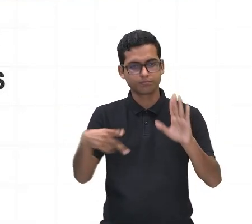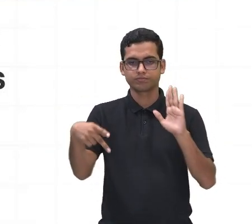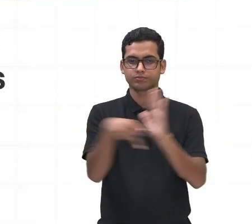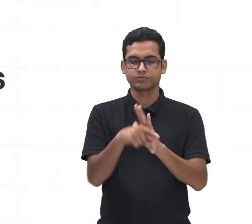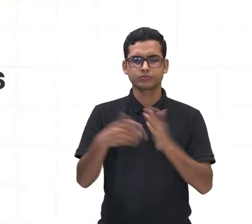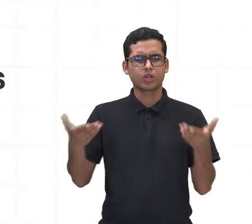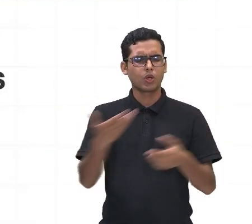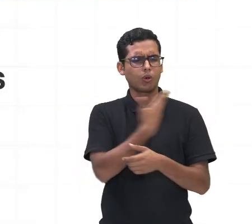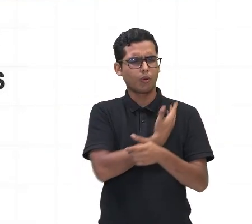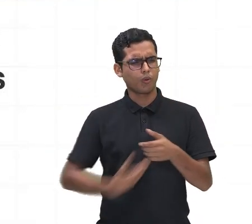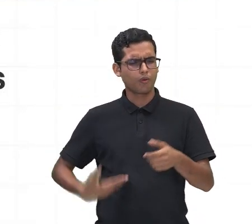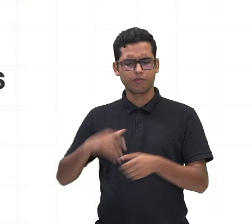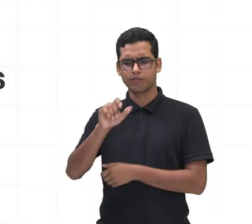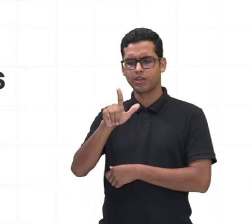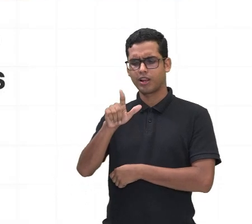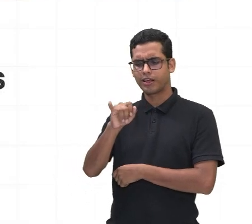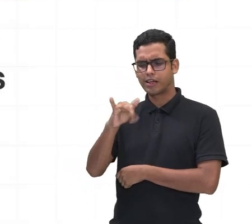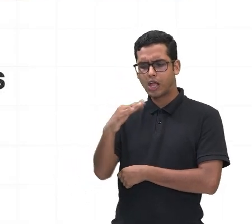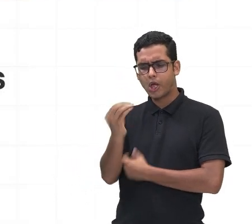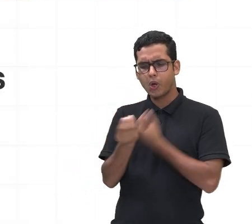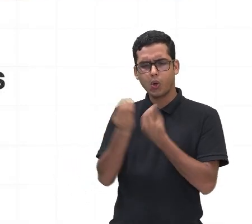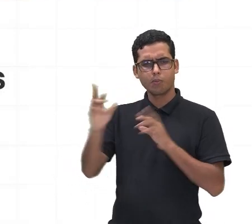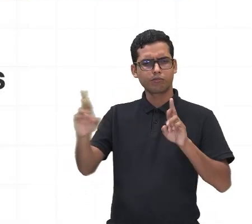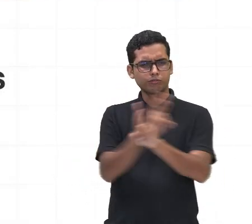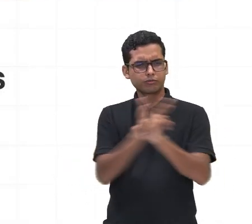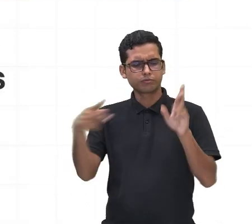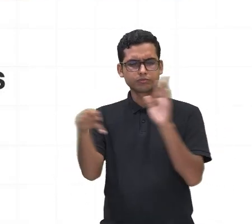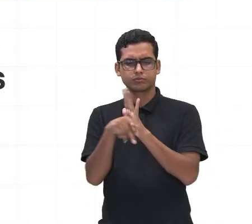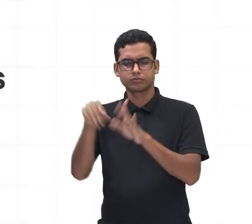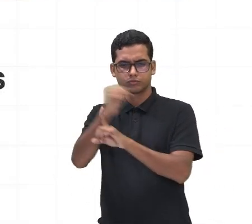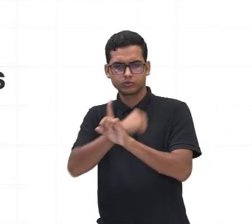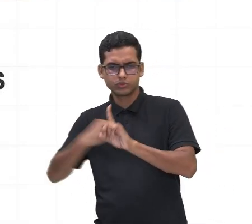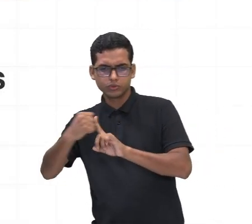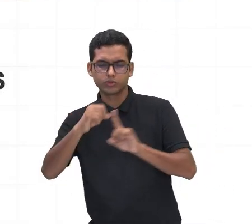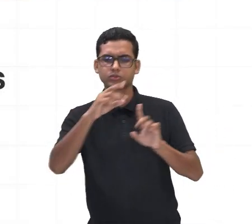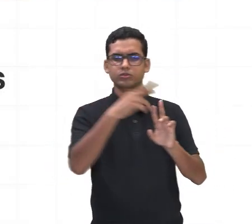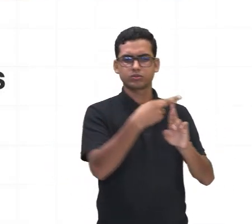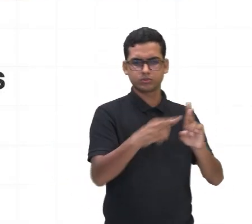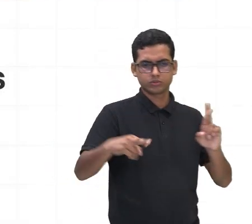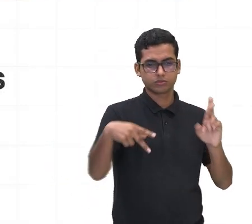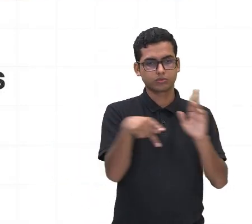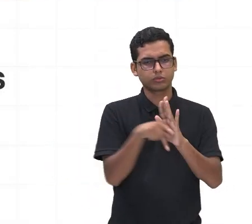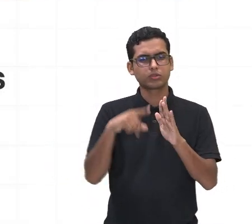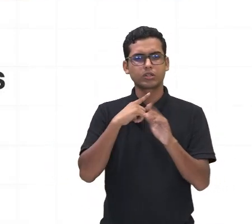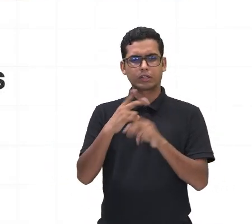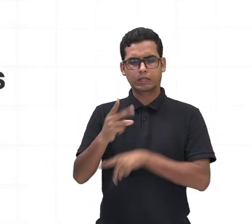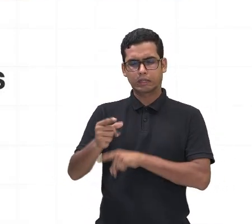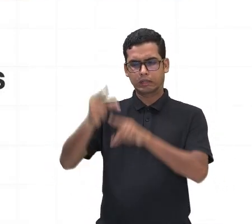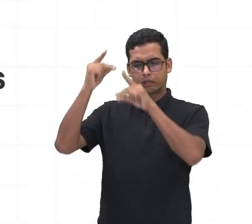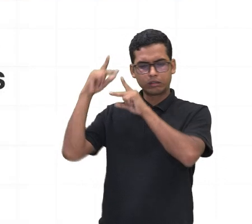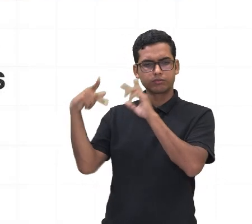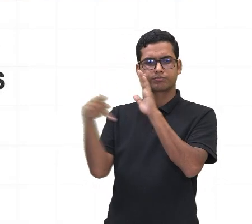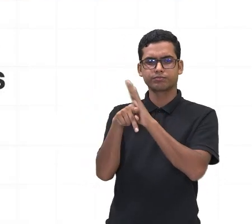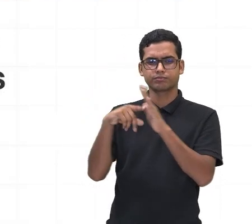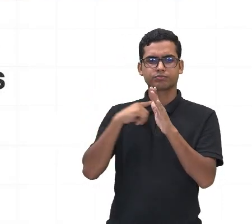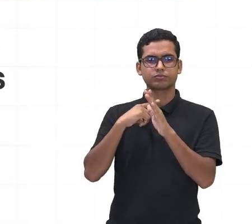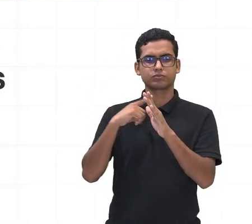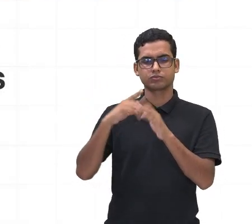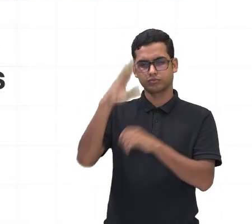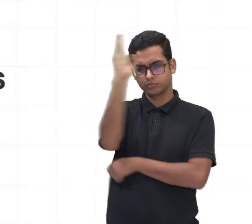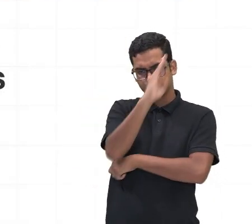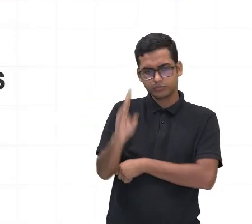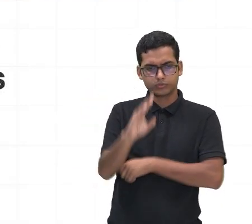entre religião e sociedade? Apesar das fortes raízes religiosas do Brasil e do respeito